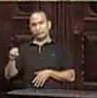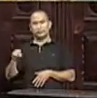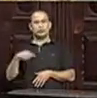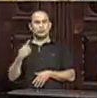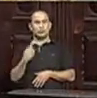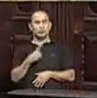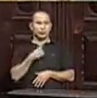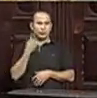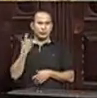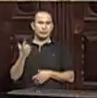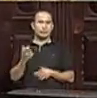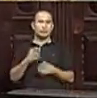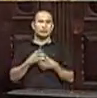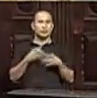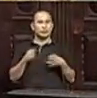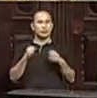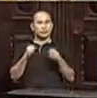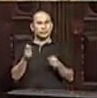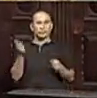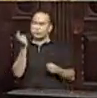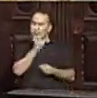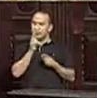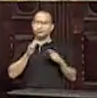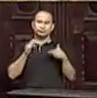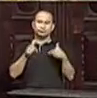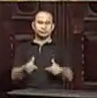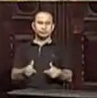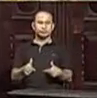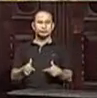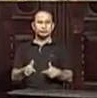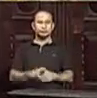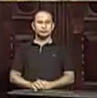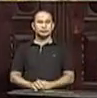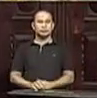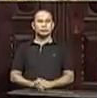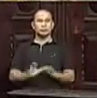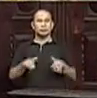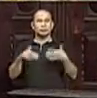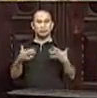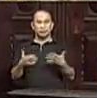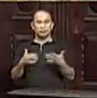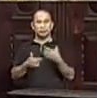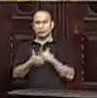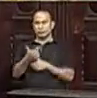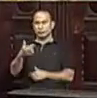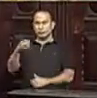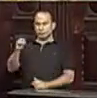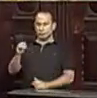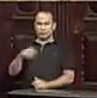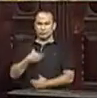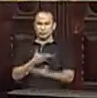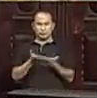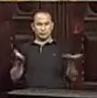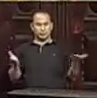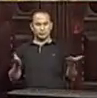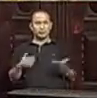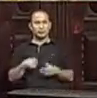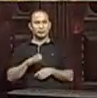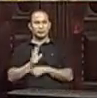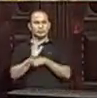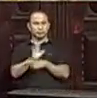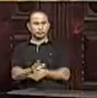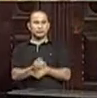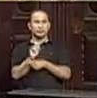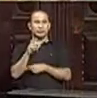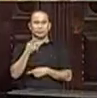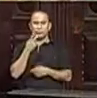temos uma grande possibilidade de ganharmos essa ação e, com isso, o ano de 2019, nós teremos um favorecimento em relação